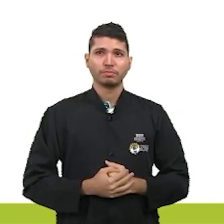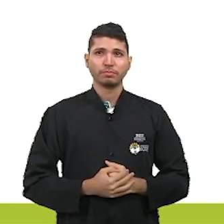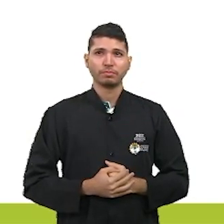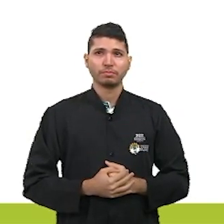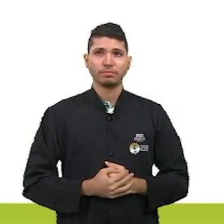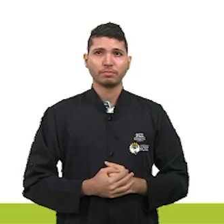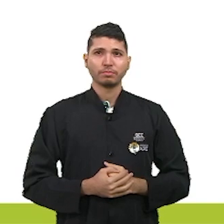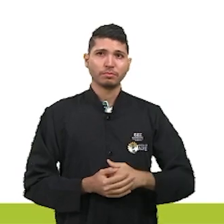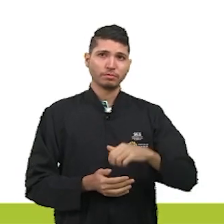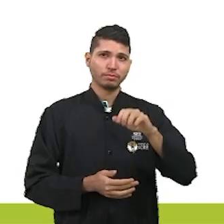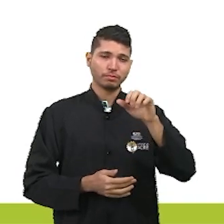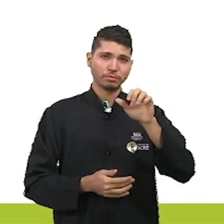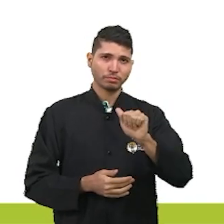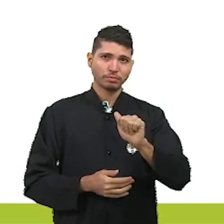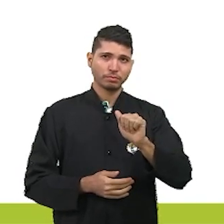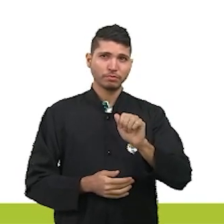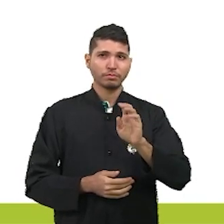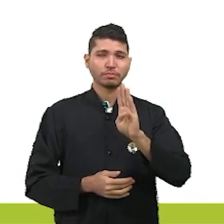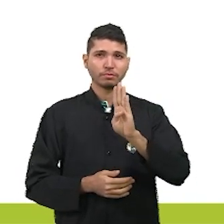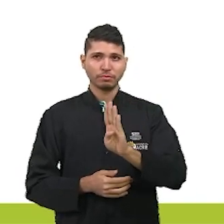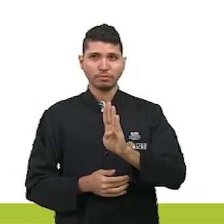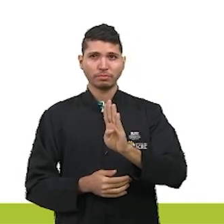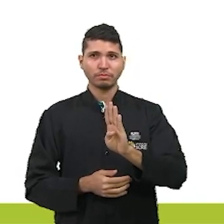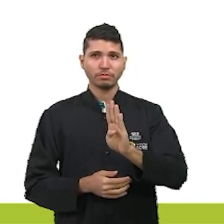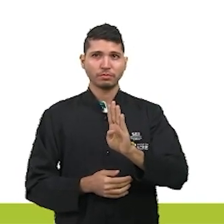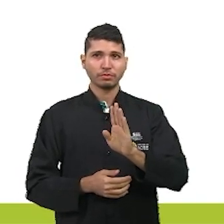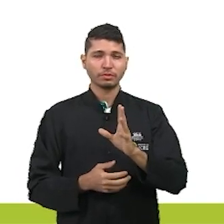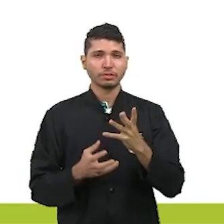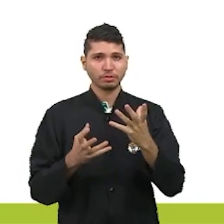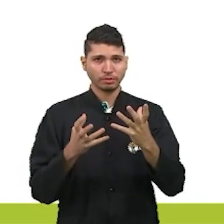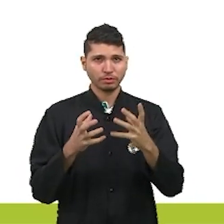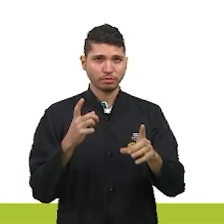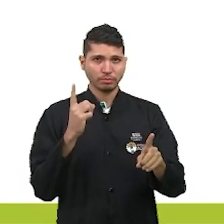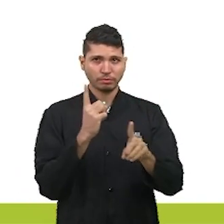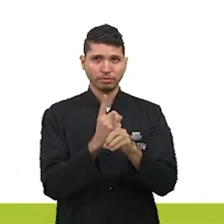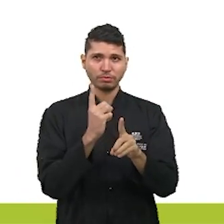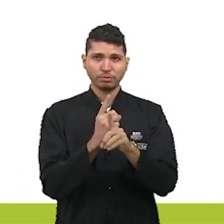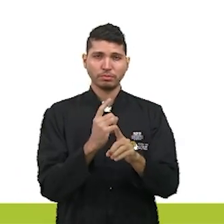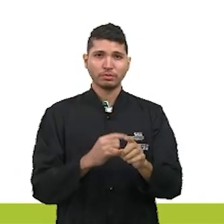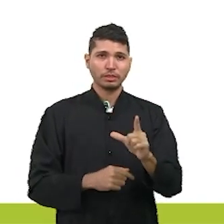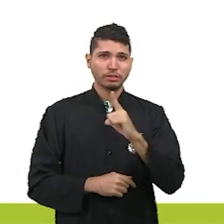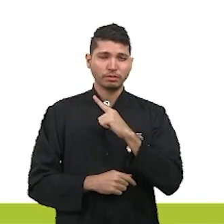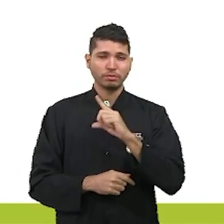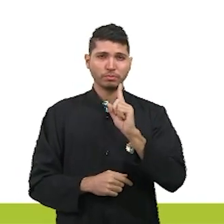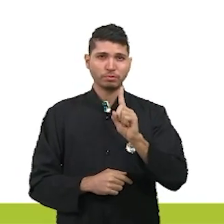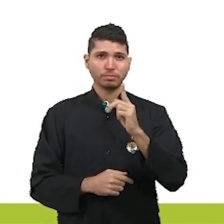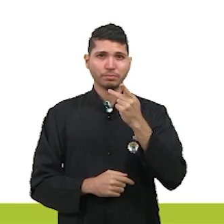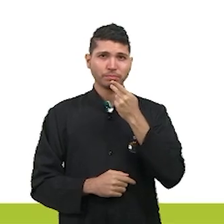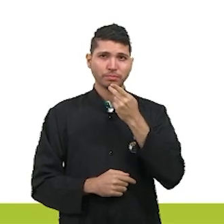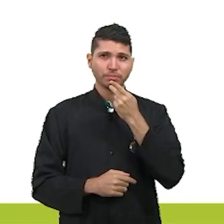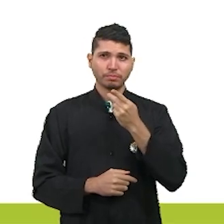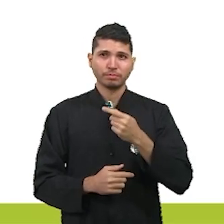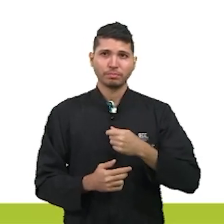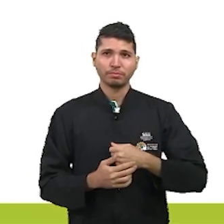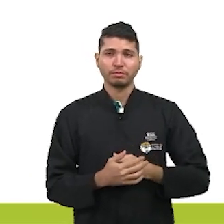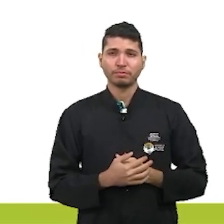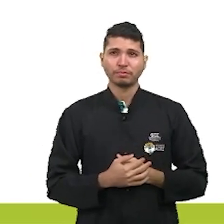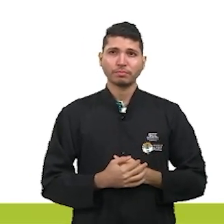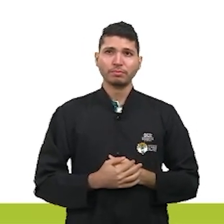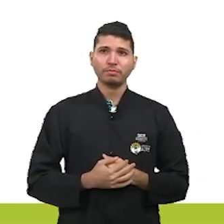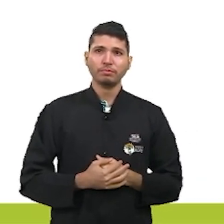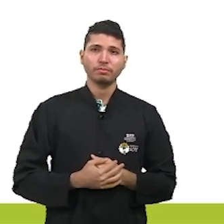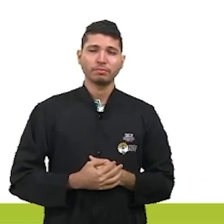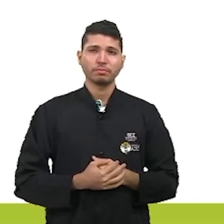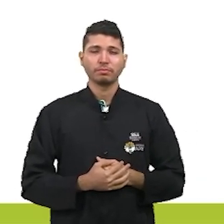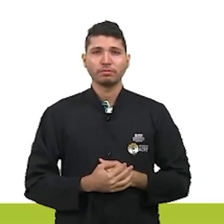e B, que é a palavra que eu quero. Então, temos uma possibilidade aqui. Ok? Eu vou deixar essa aqui